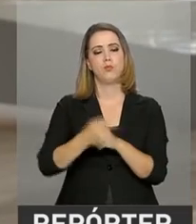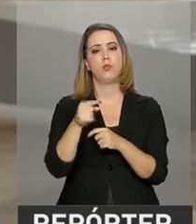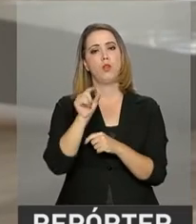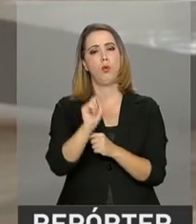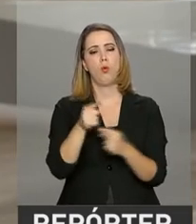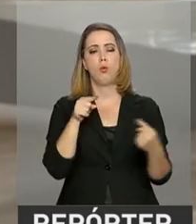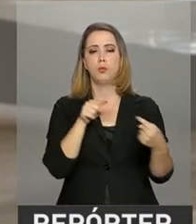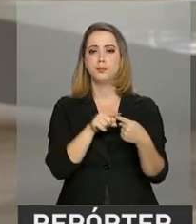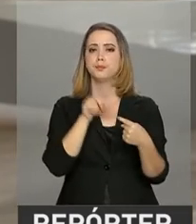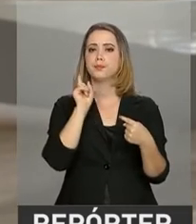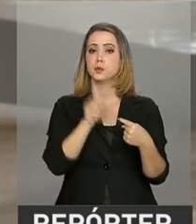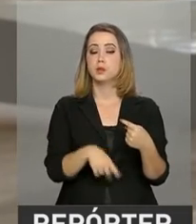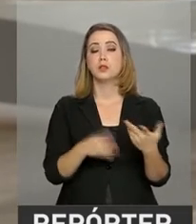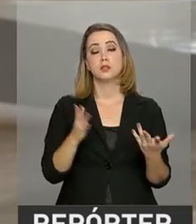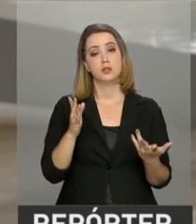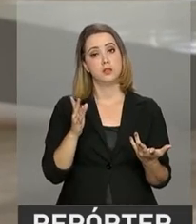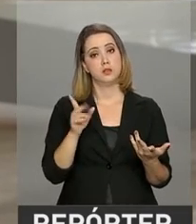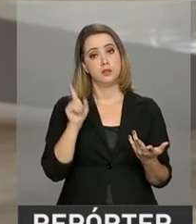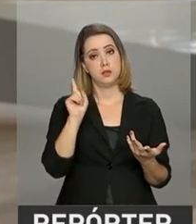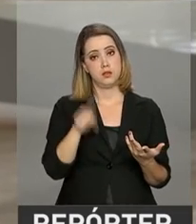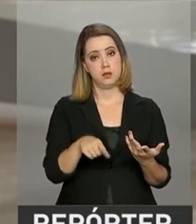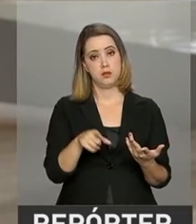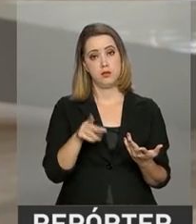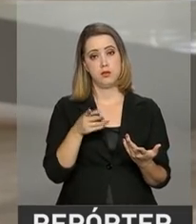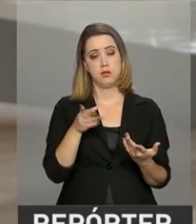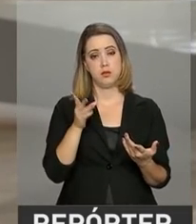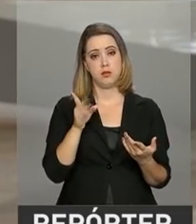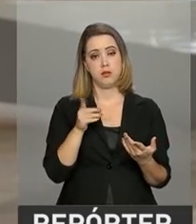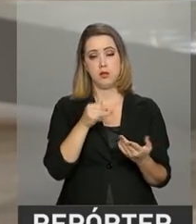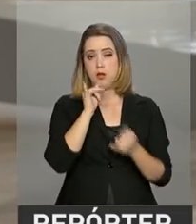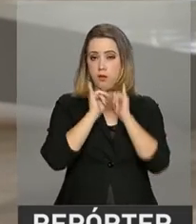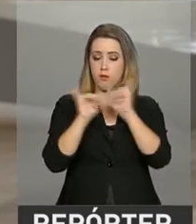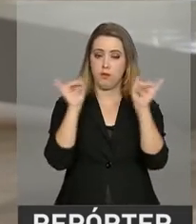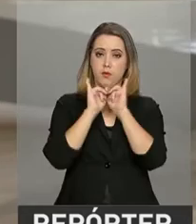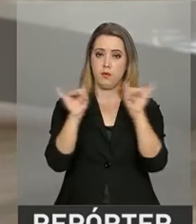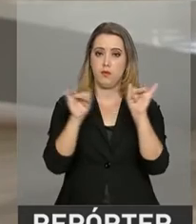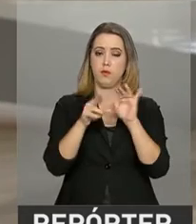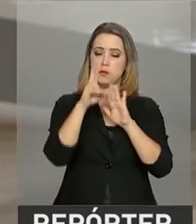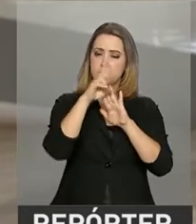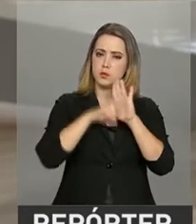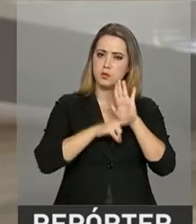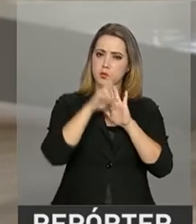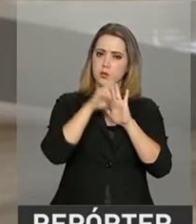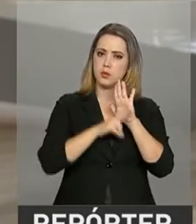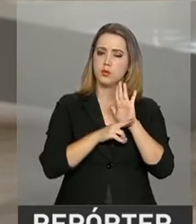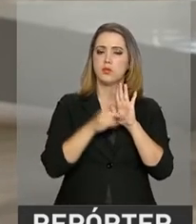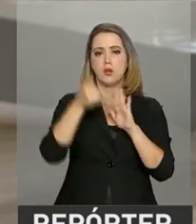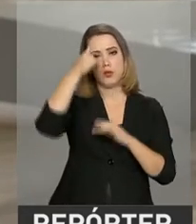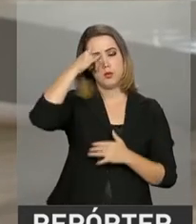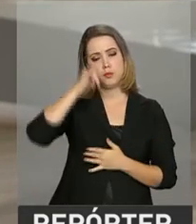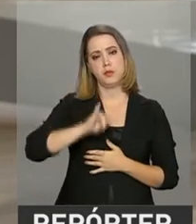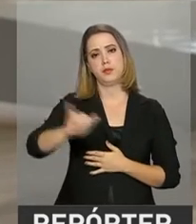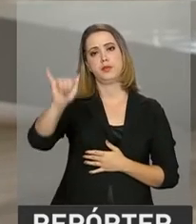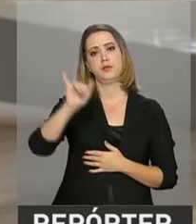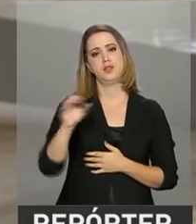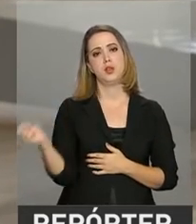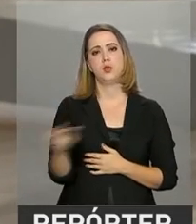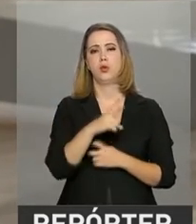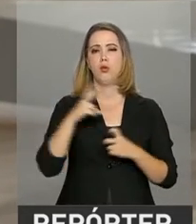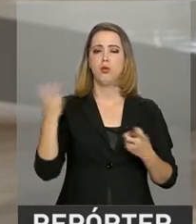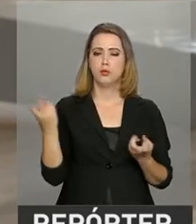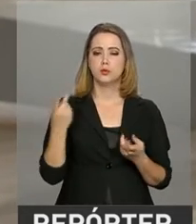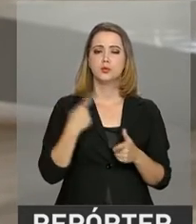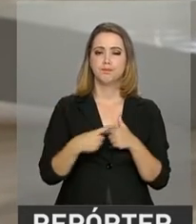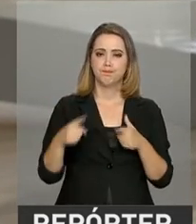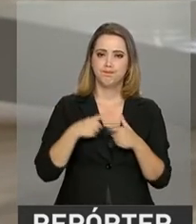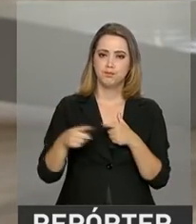objetivo da investigação do cenipa é produzir informações e relatórios para a prevenção de acidentes aéreos no